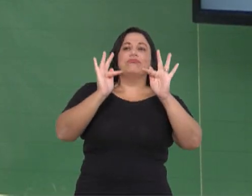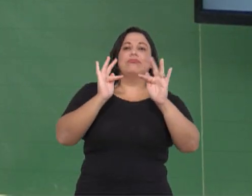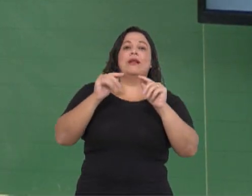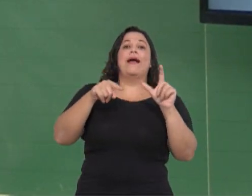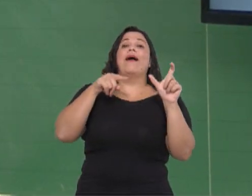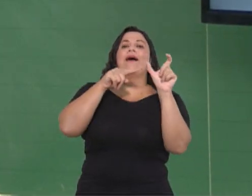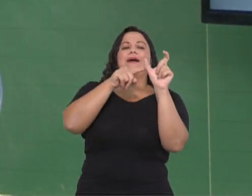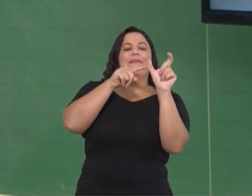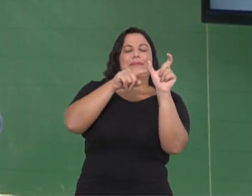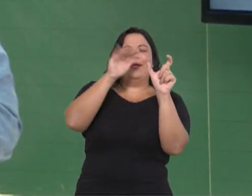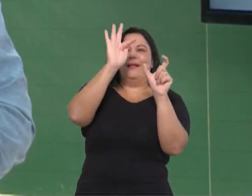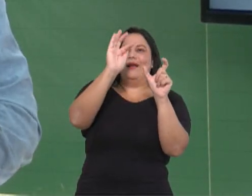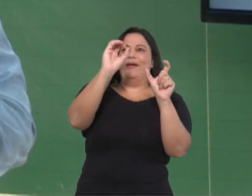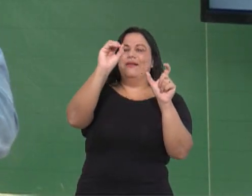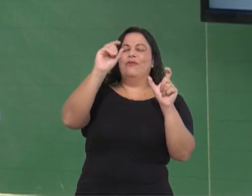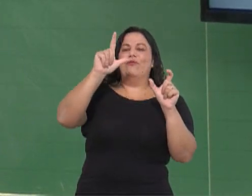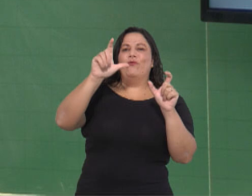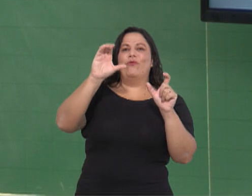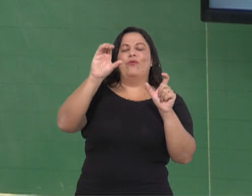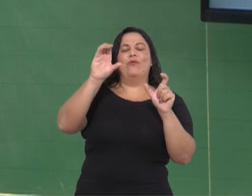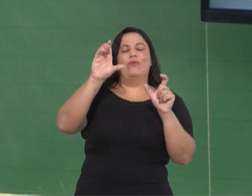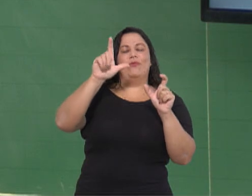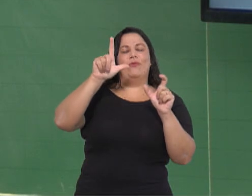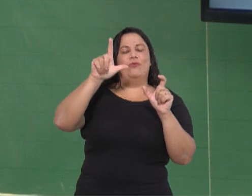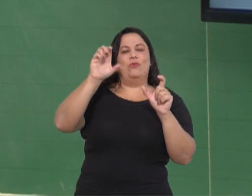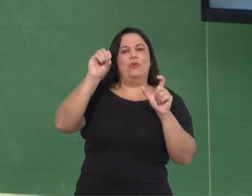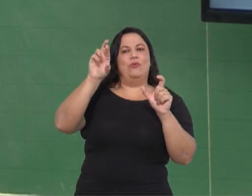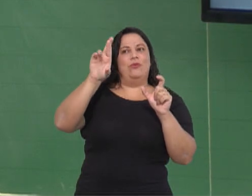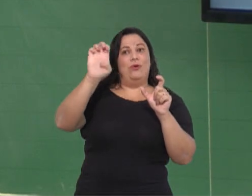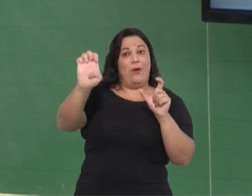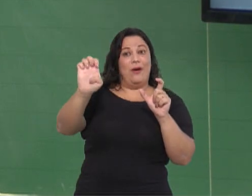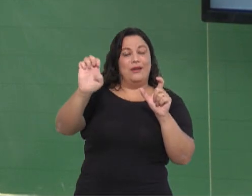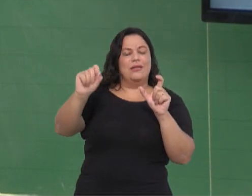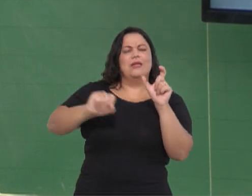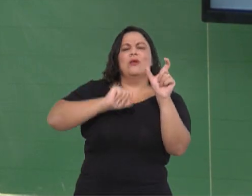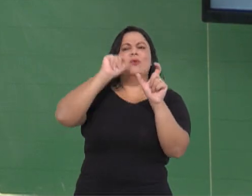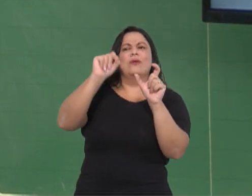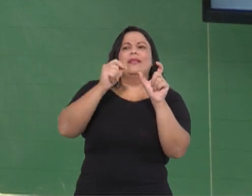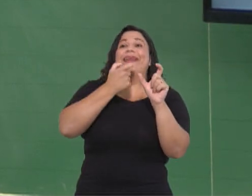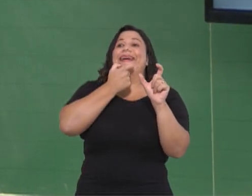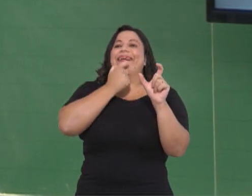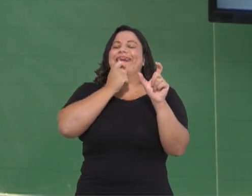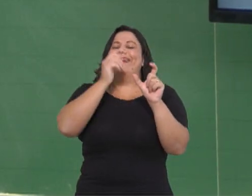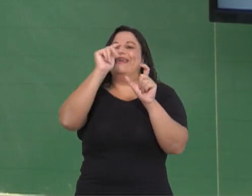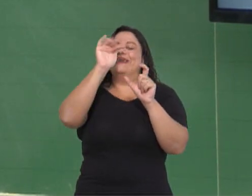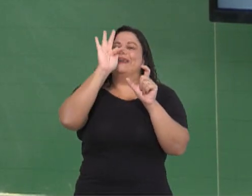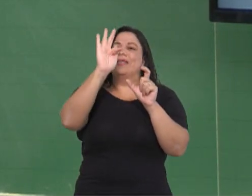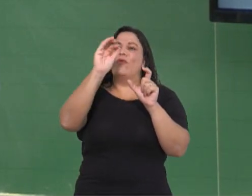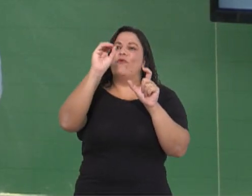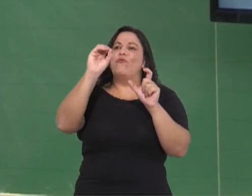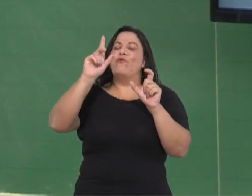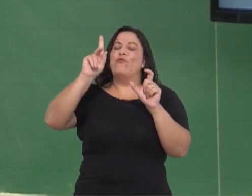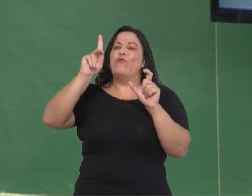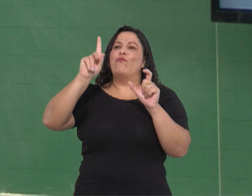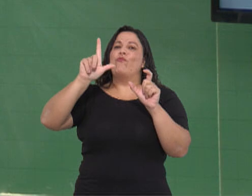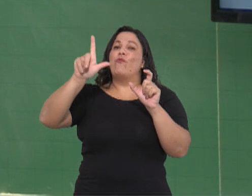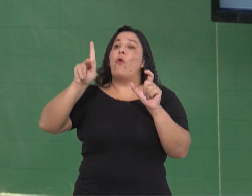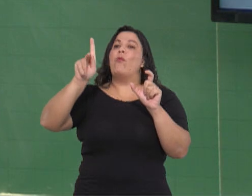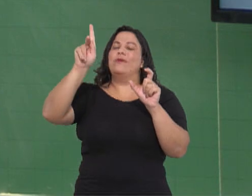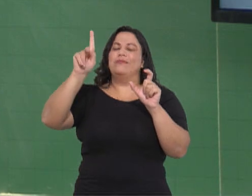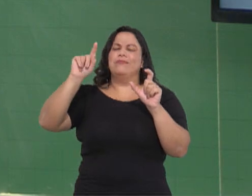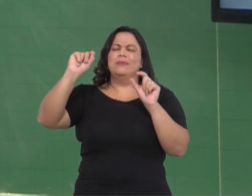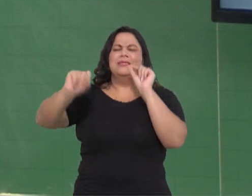folclore, só para informação, vem do vocábulo inglês folk, que significa literalmente